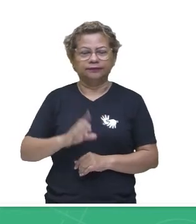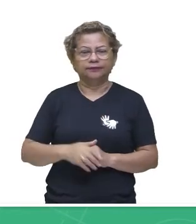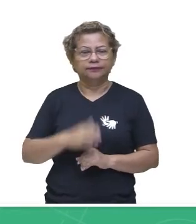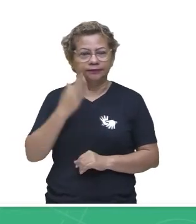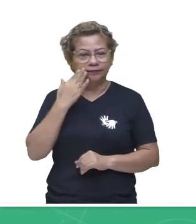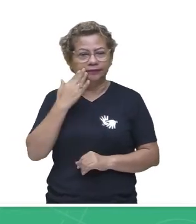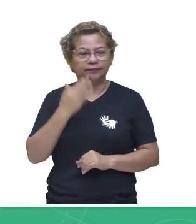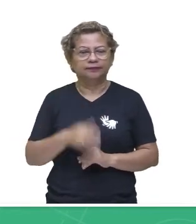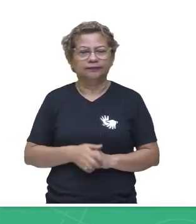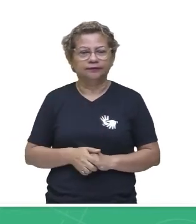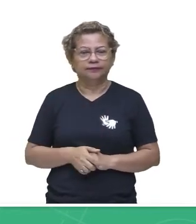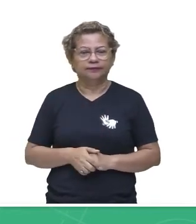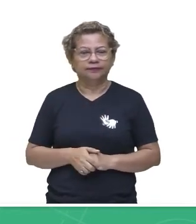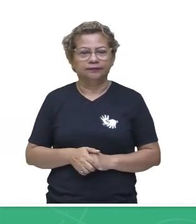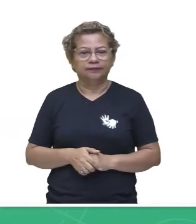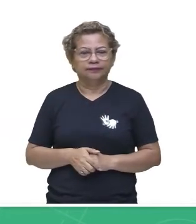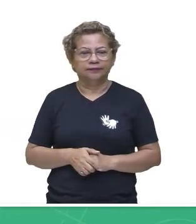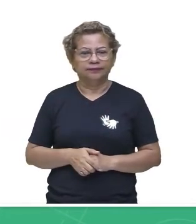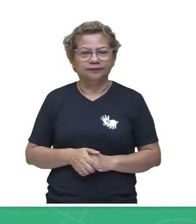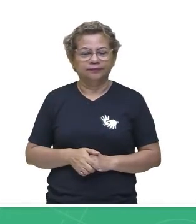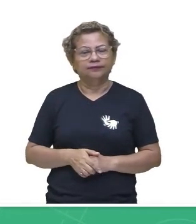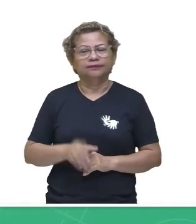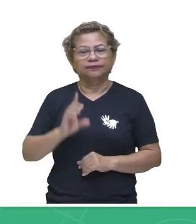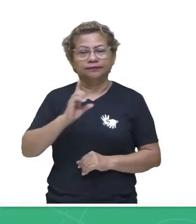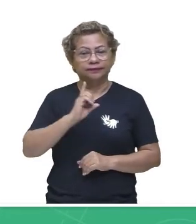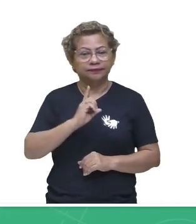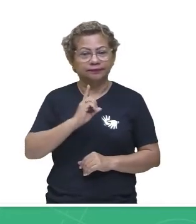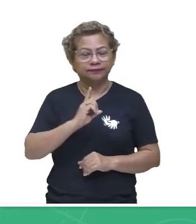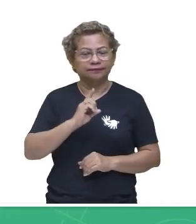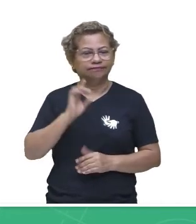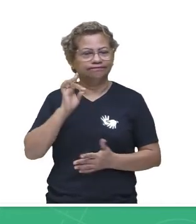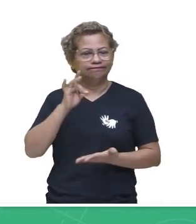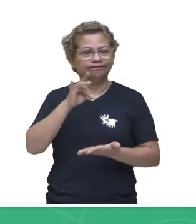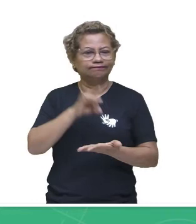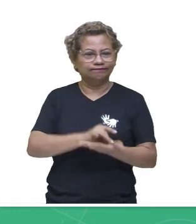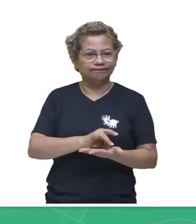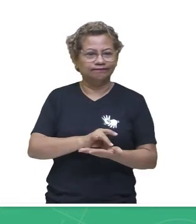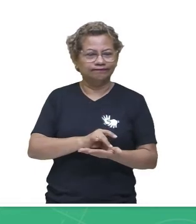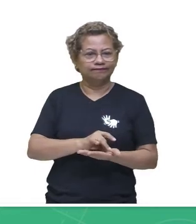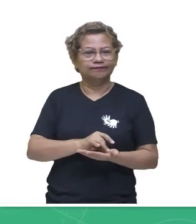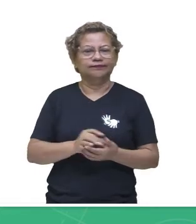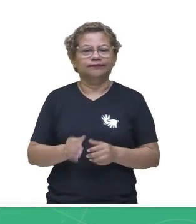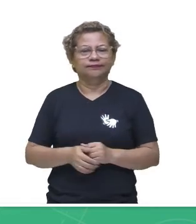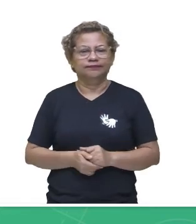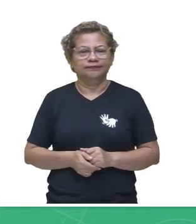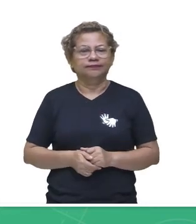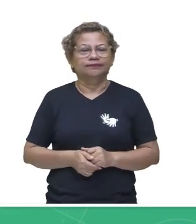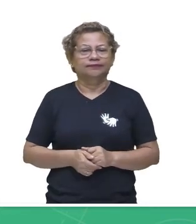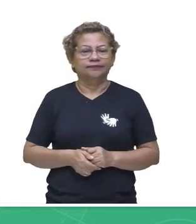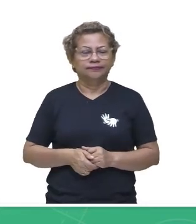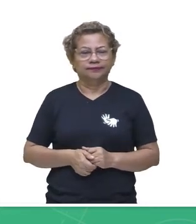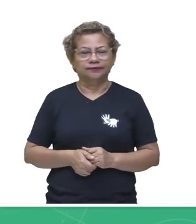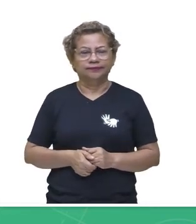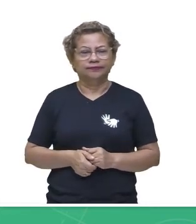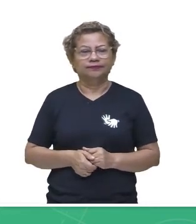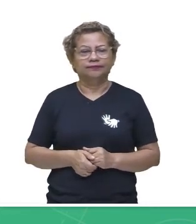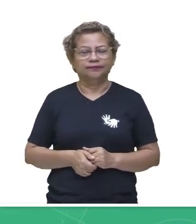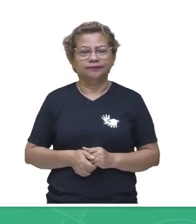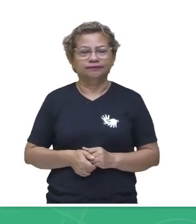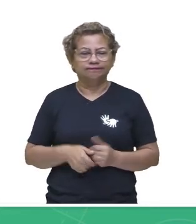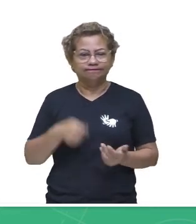aí, letra D, gente. Autonomia dos estados conforme almejava a elite agrária